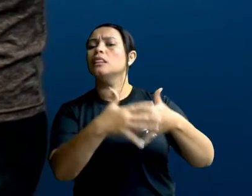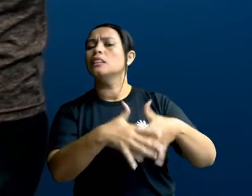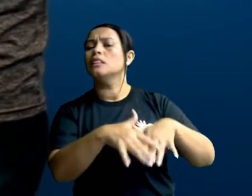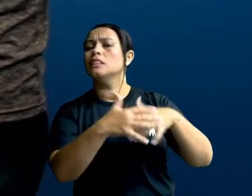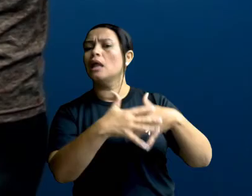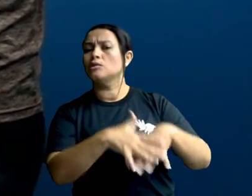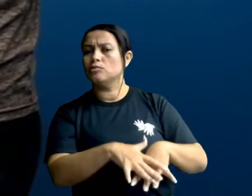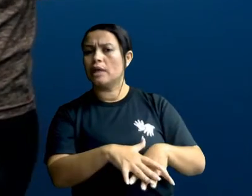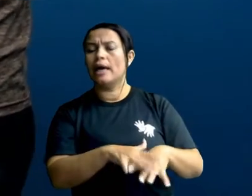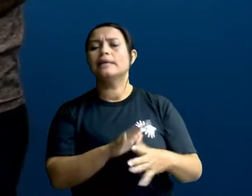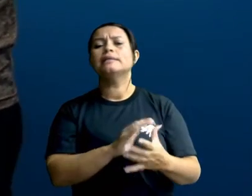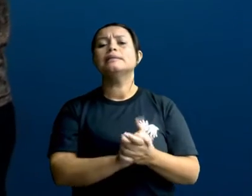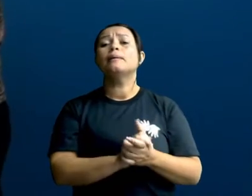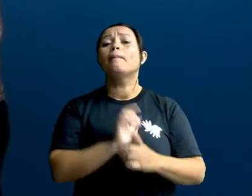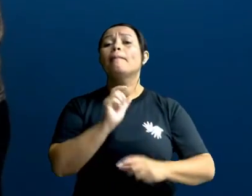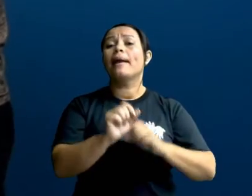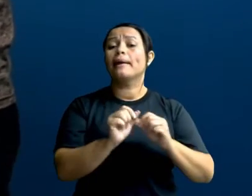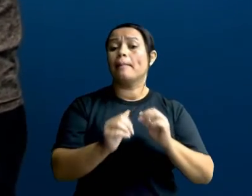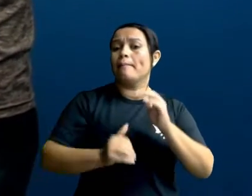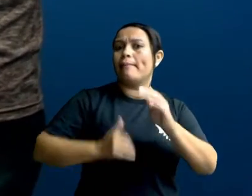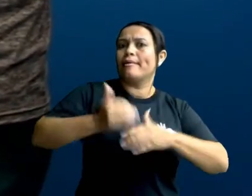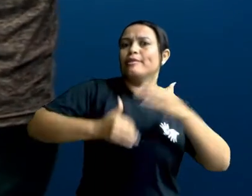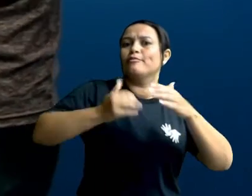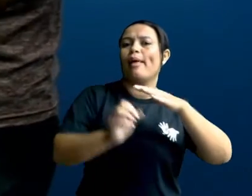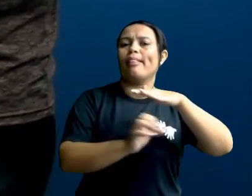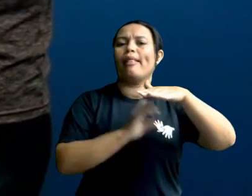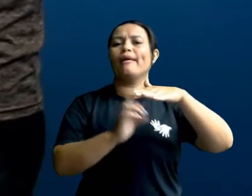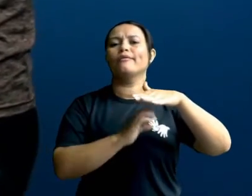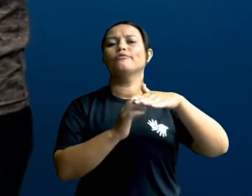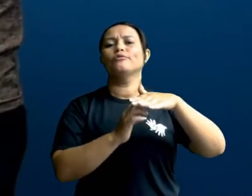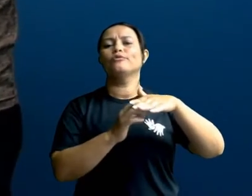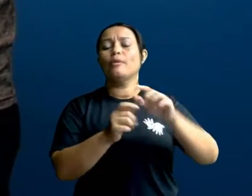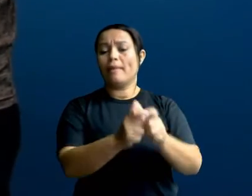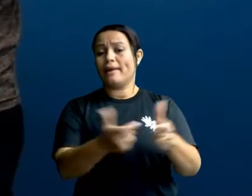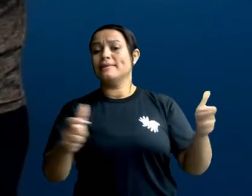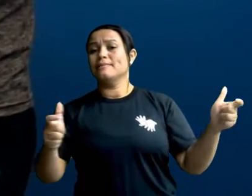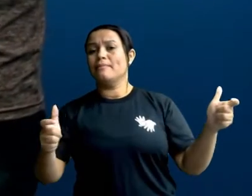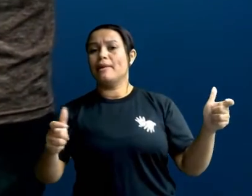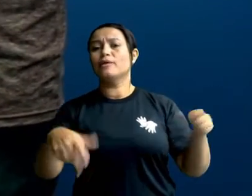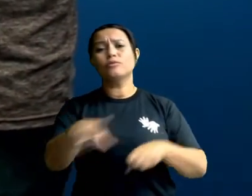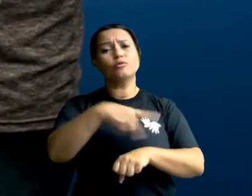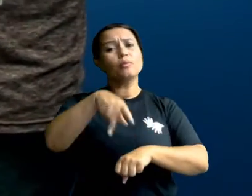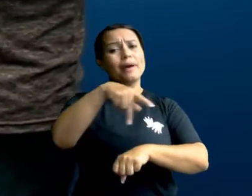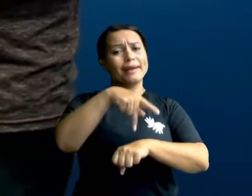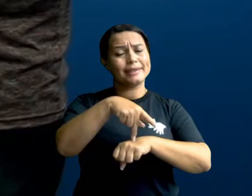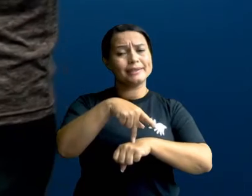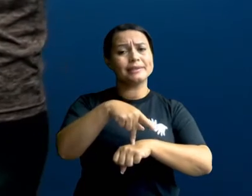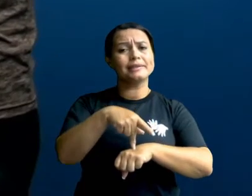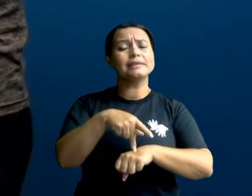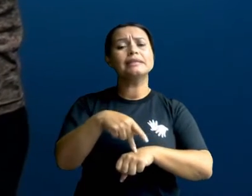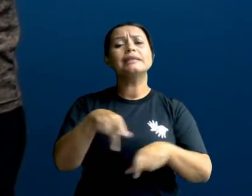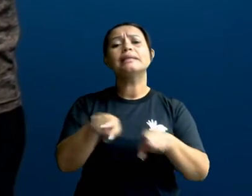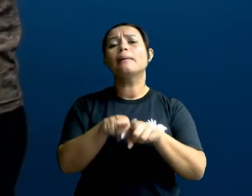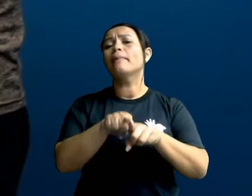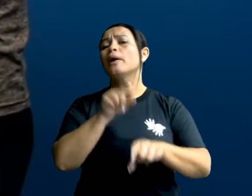áreas que iam fornecer recursos para o desenvolvimento da indústria, o crescimento desses países, e ao mesmo tempo